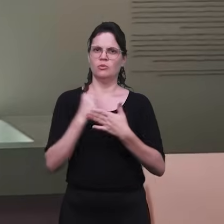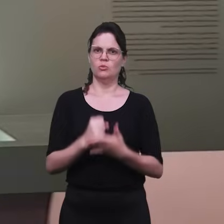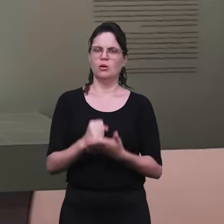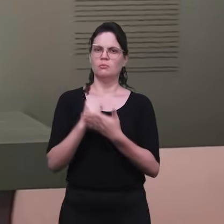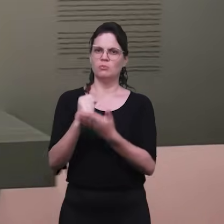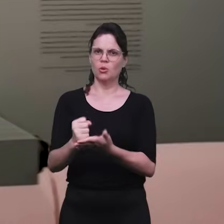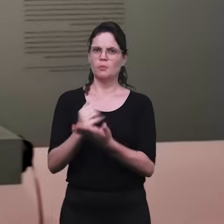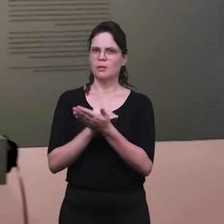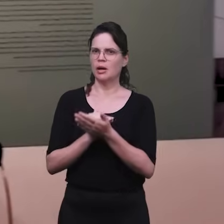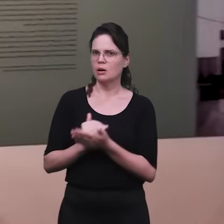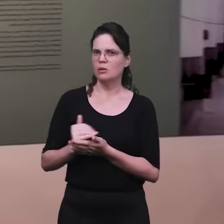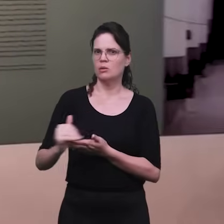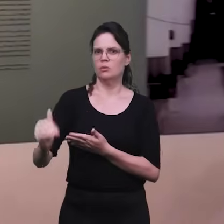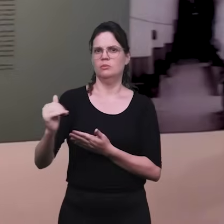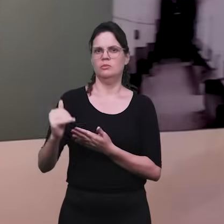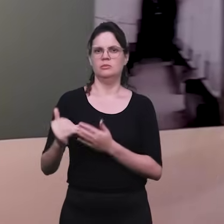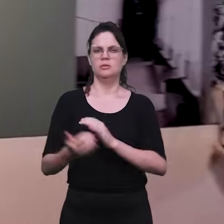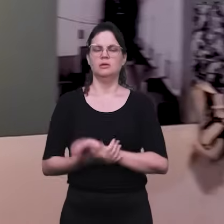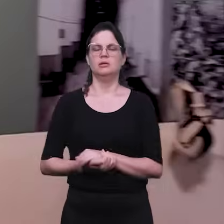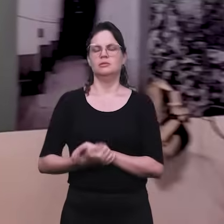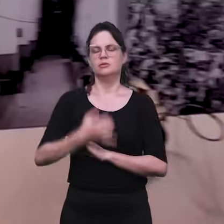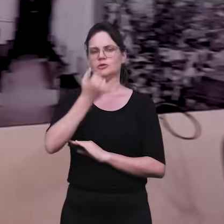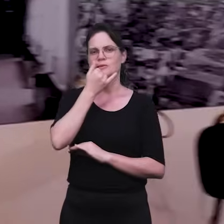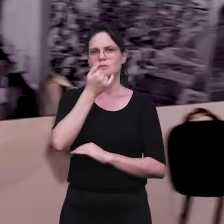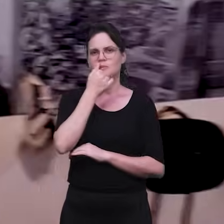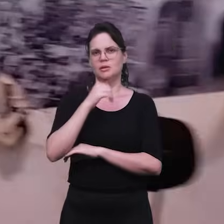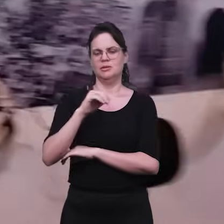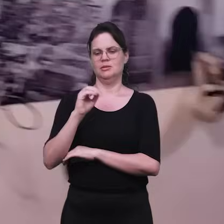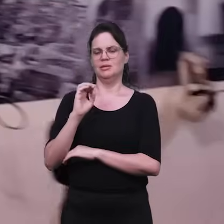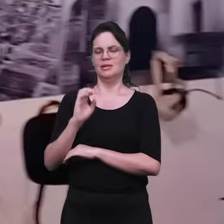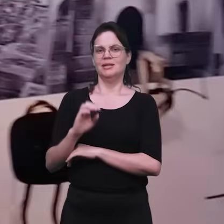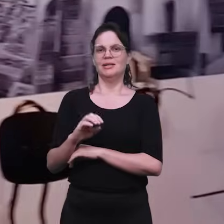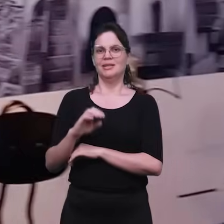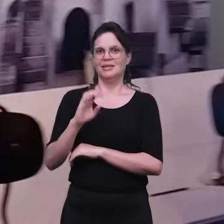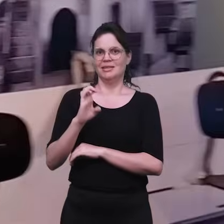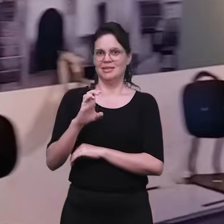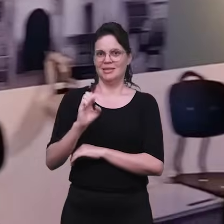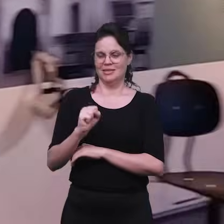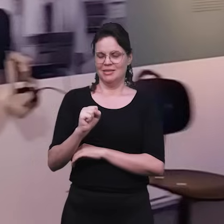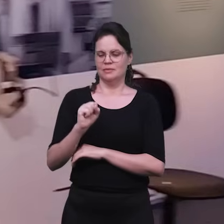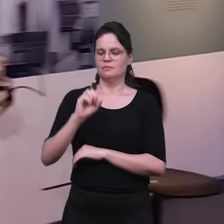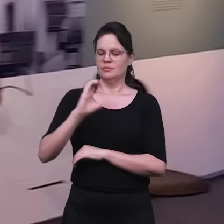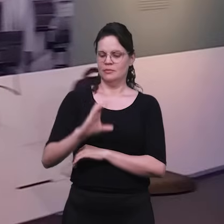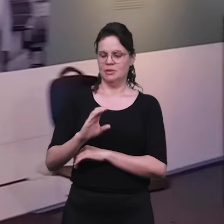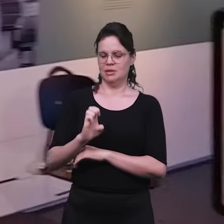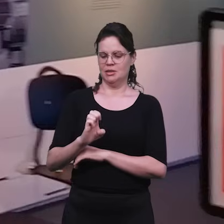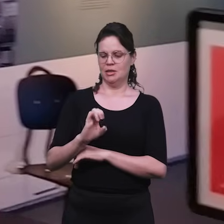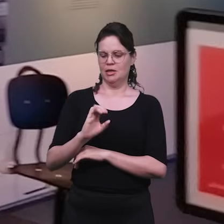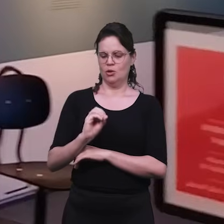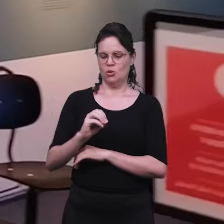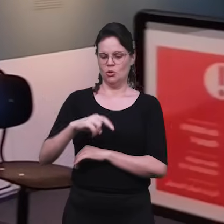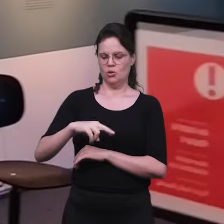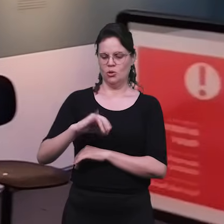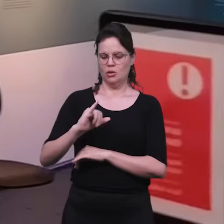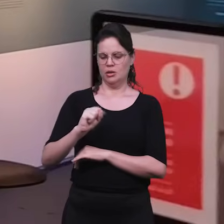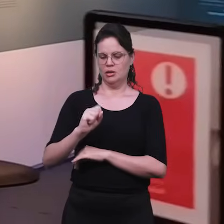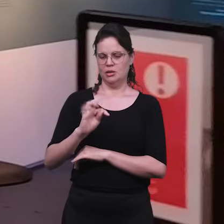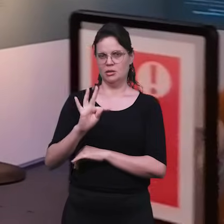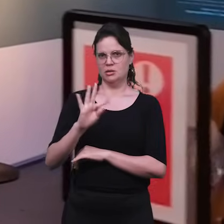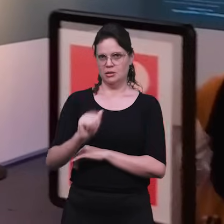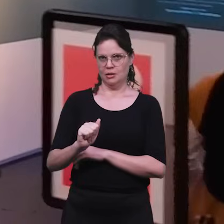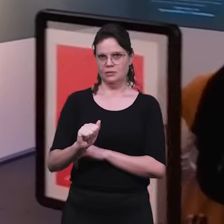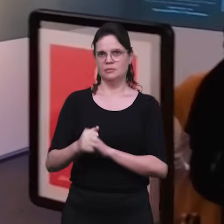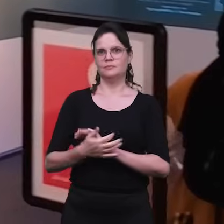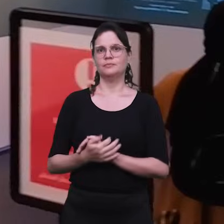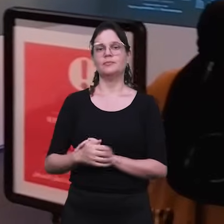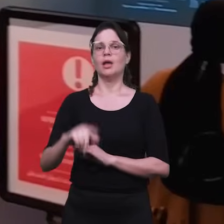ao movimento sionista. E com isso, muitos judeus começaram já a voltar para a terra. Após